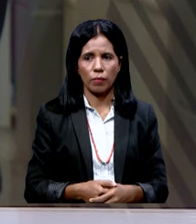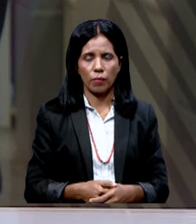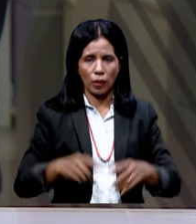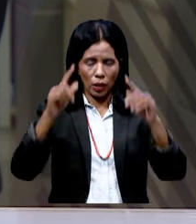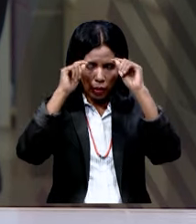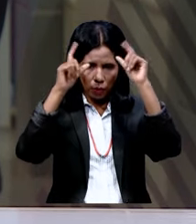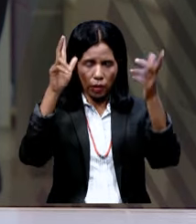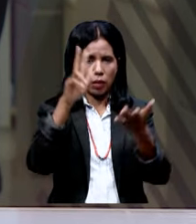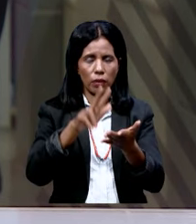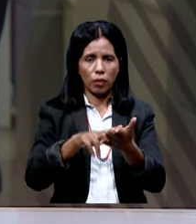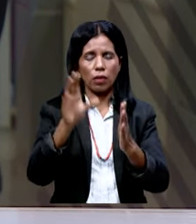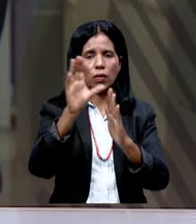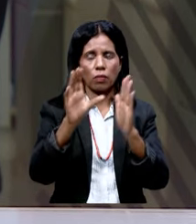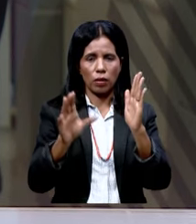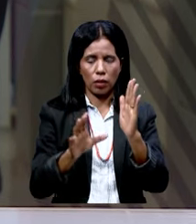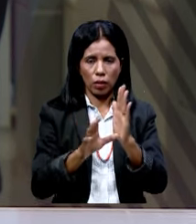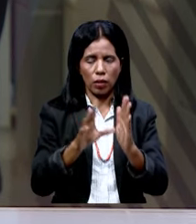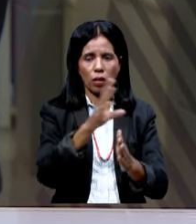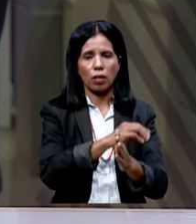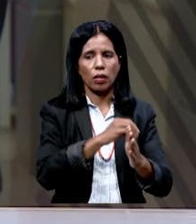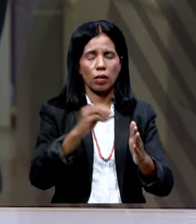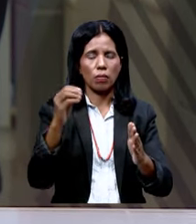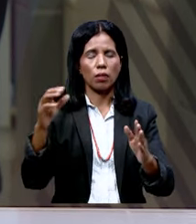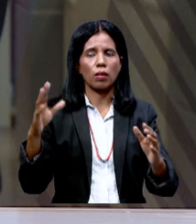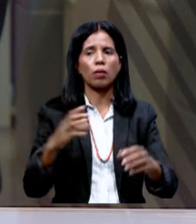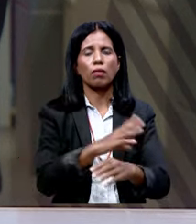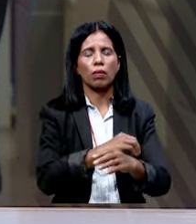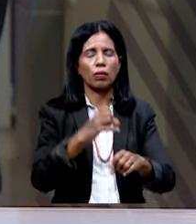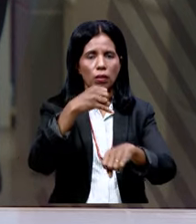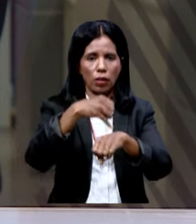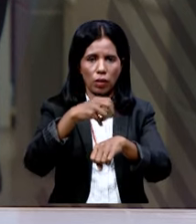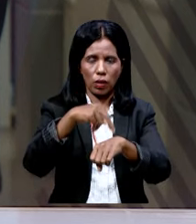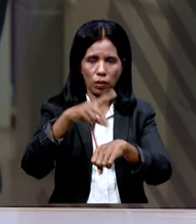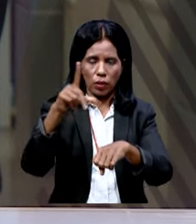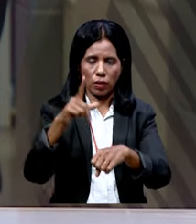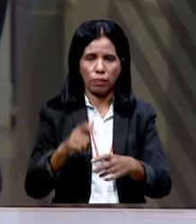Timor-Leste ratifica a Convenção Solução Pacífica para Conflito Internacional.